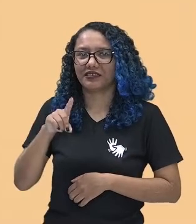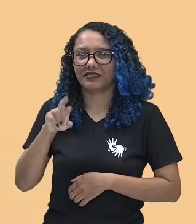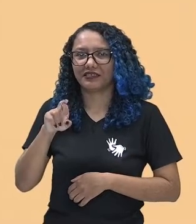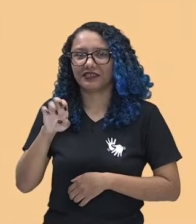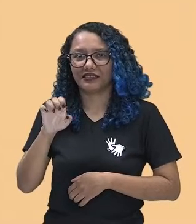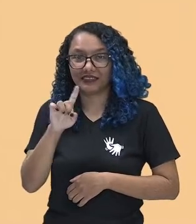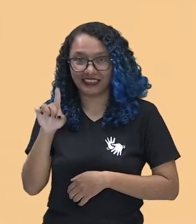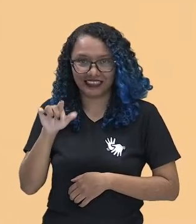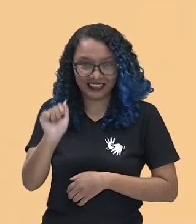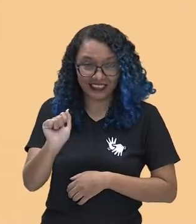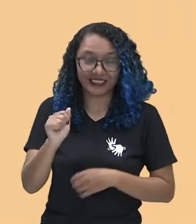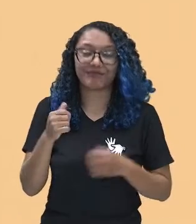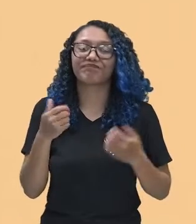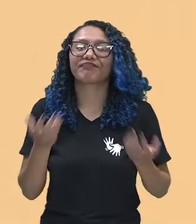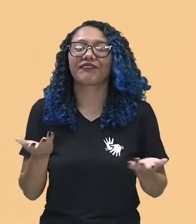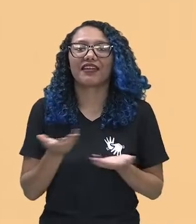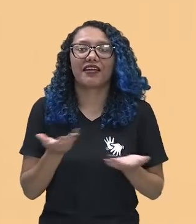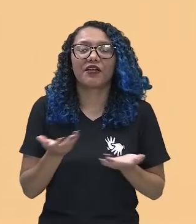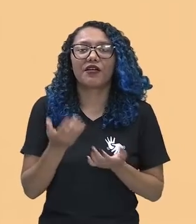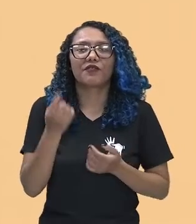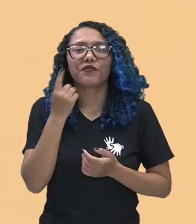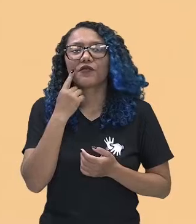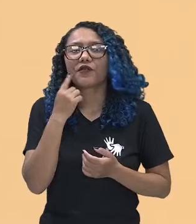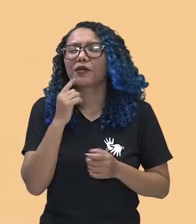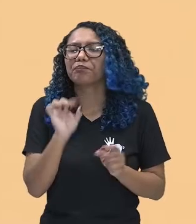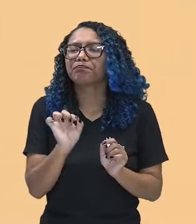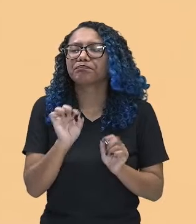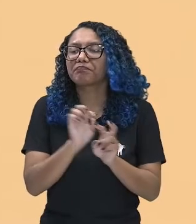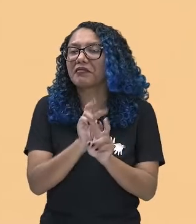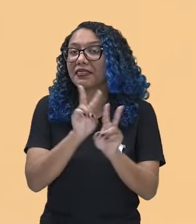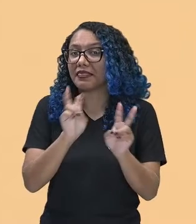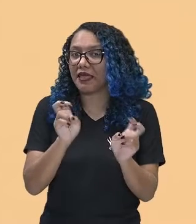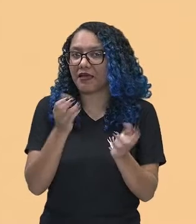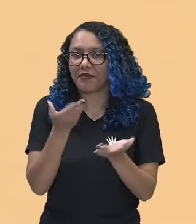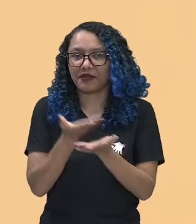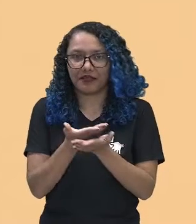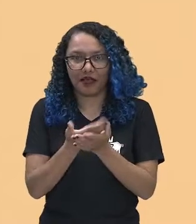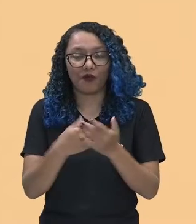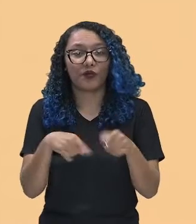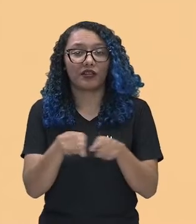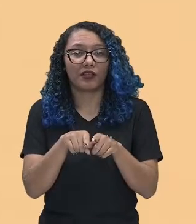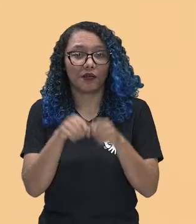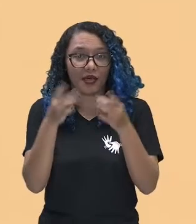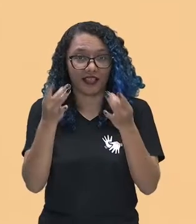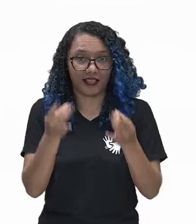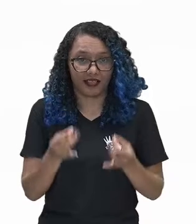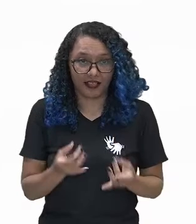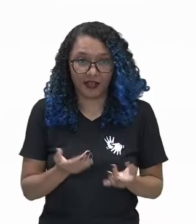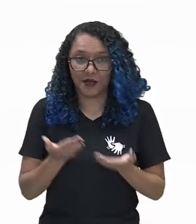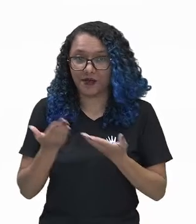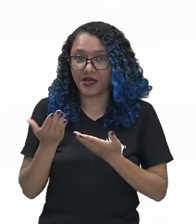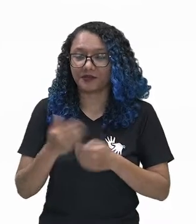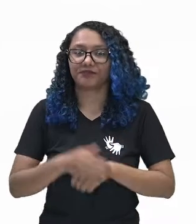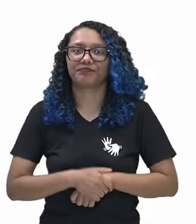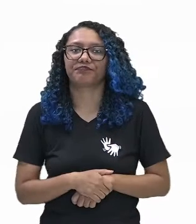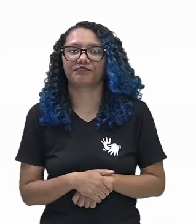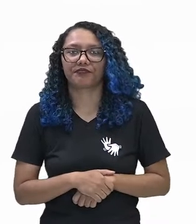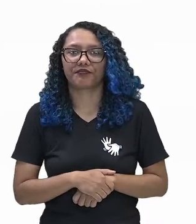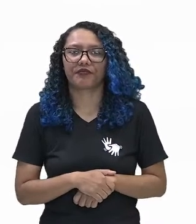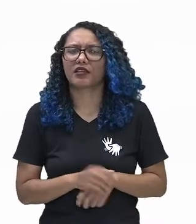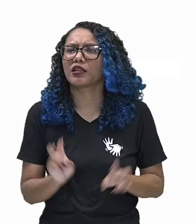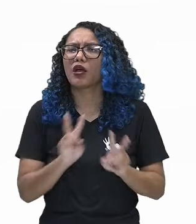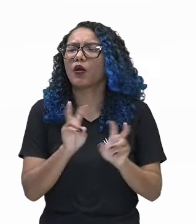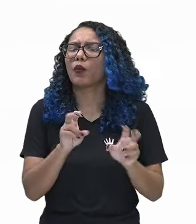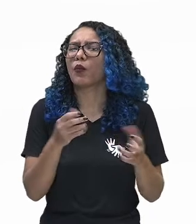Xavier. Então vamos verificar aí o nosso objeto de conhecimento e detalhamento da nossa primeira aula. Então, no objeto